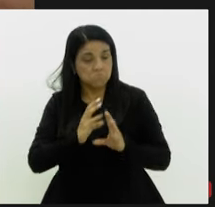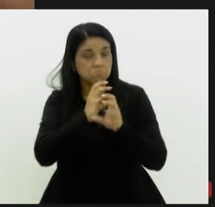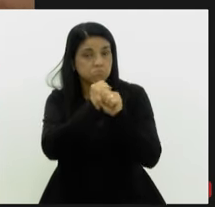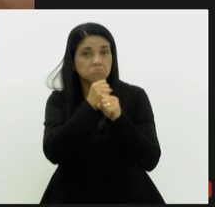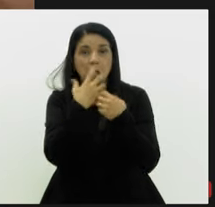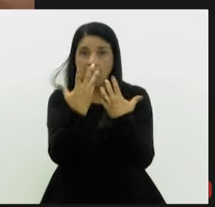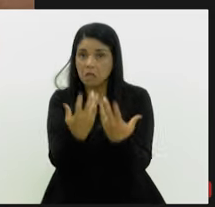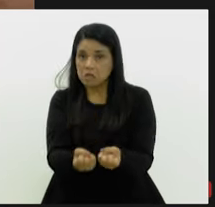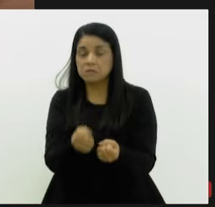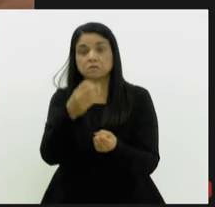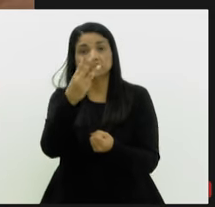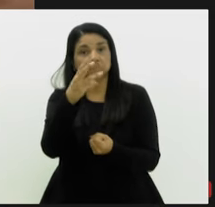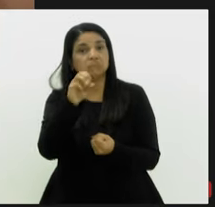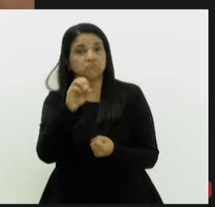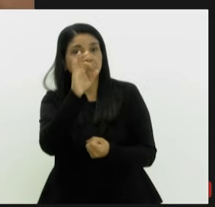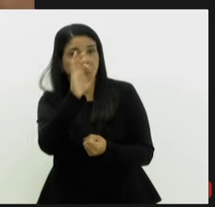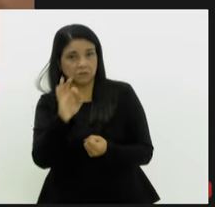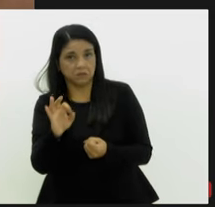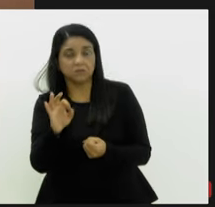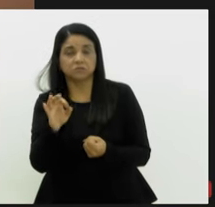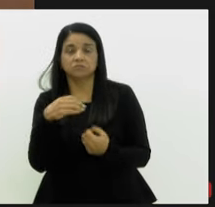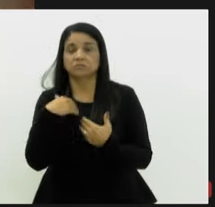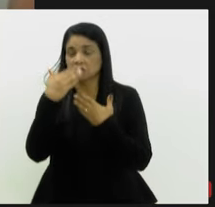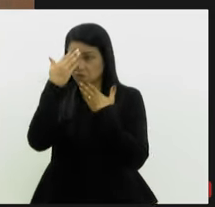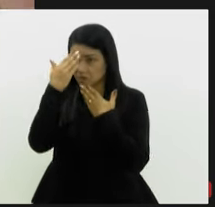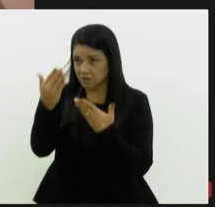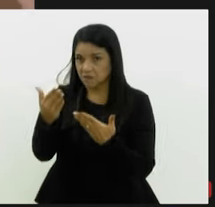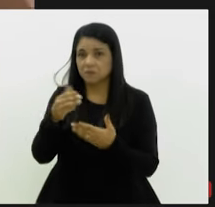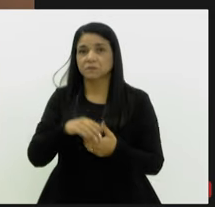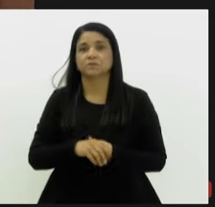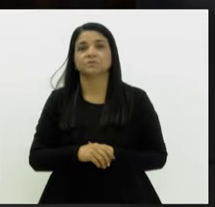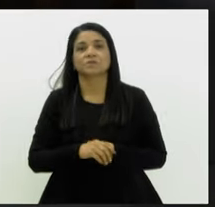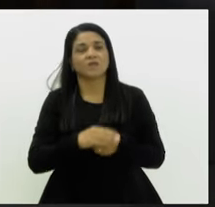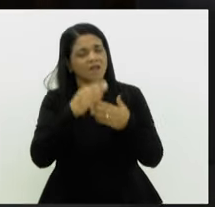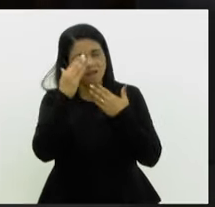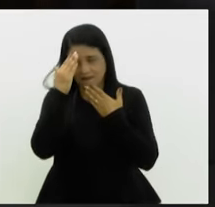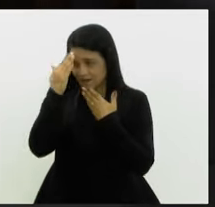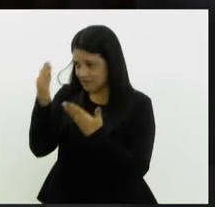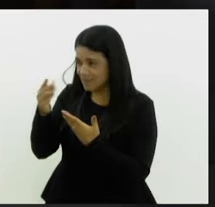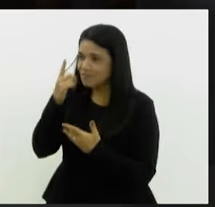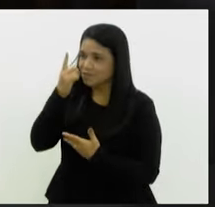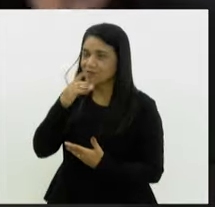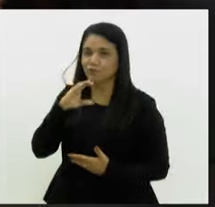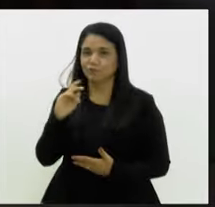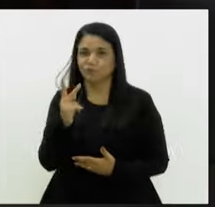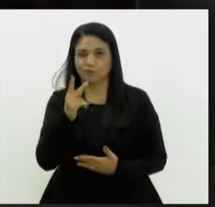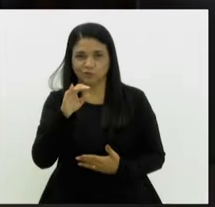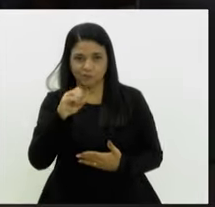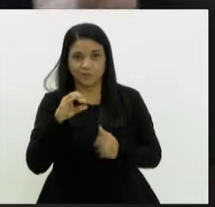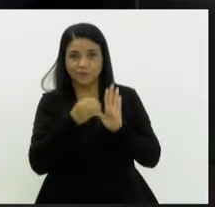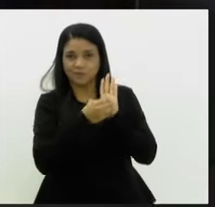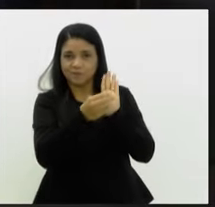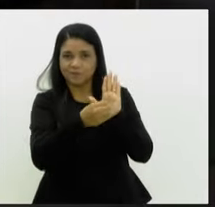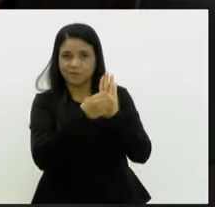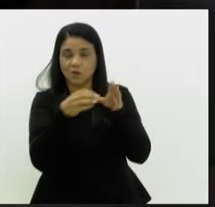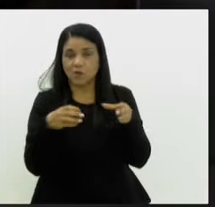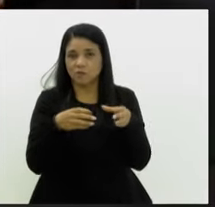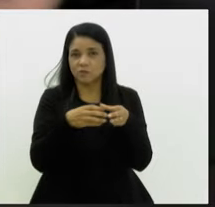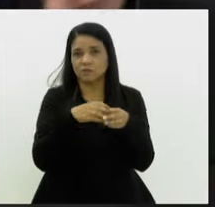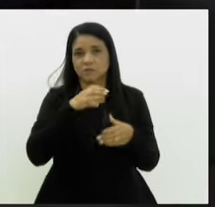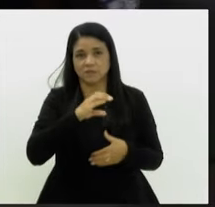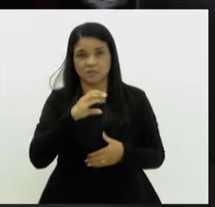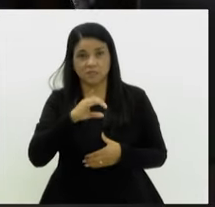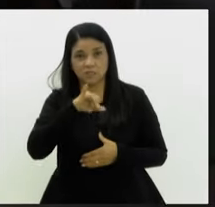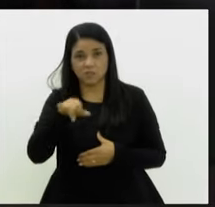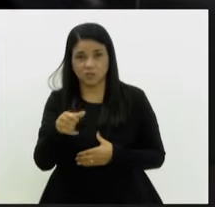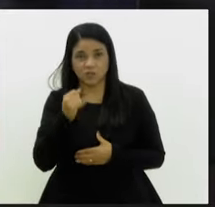aceitável, de 30%. Obrigado. Eu que agradeço, deputado Chico. Para emitir parecer pela Comissão de Constituição